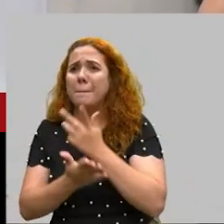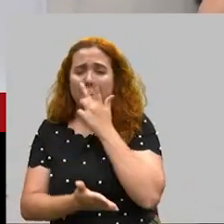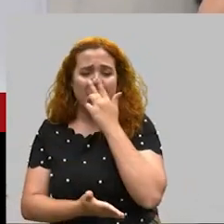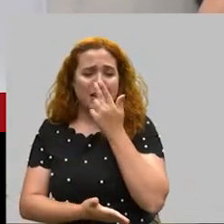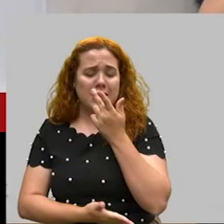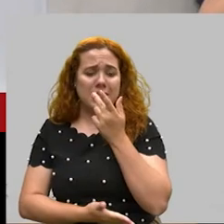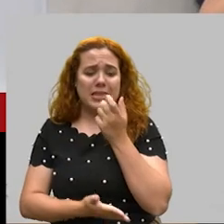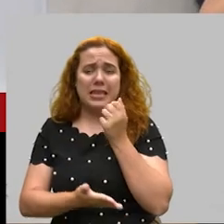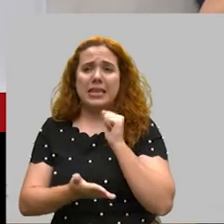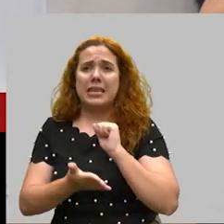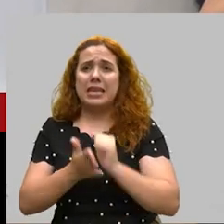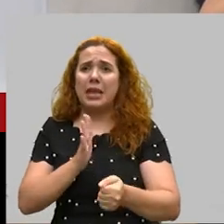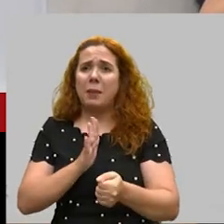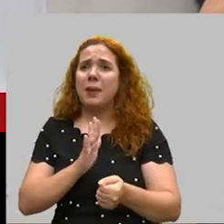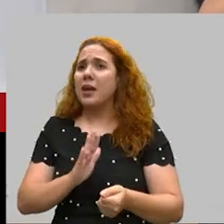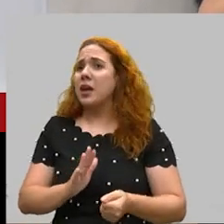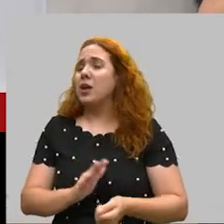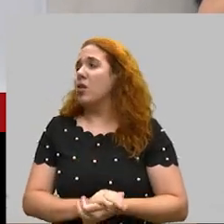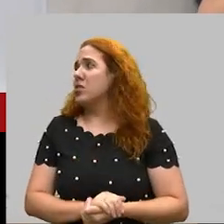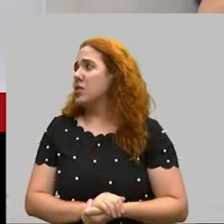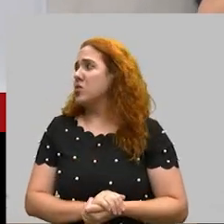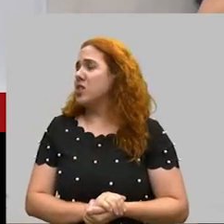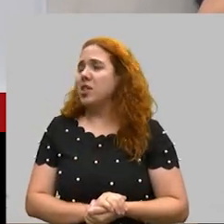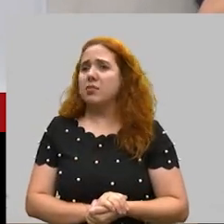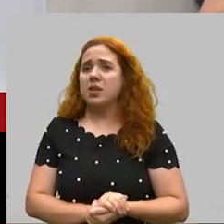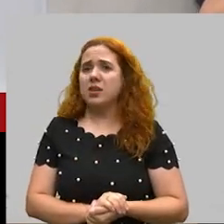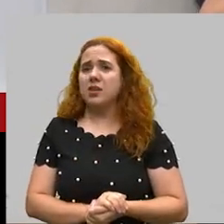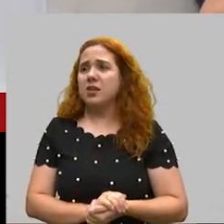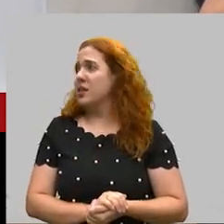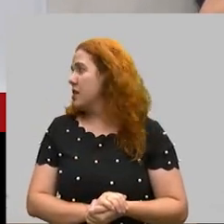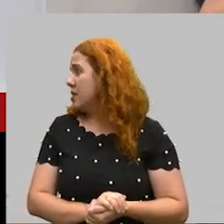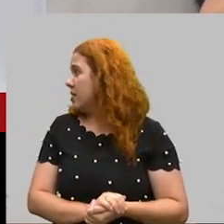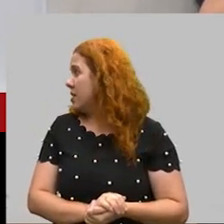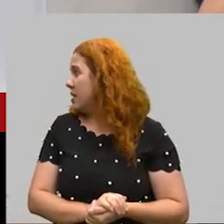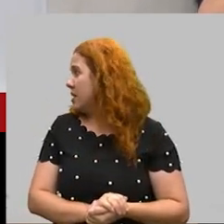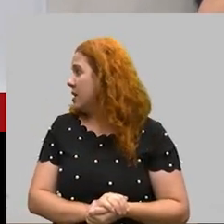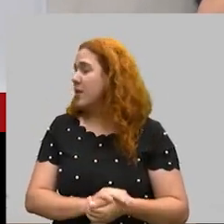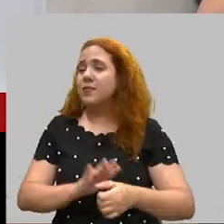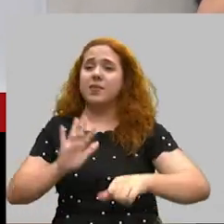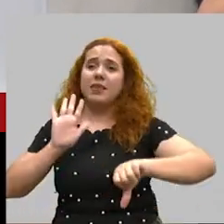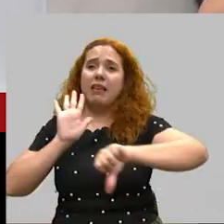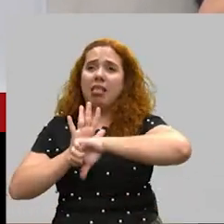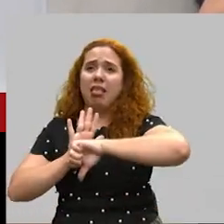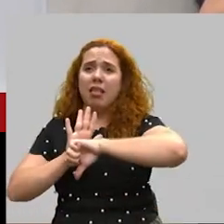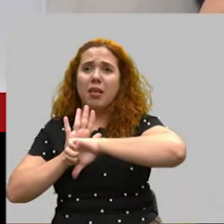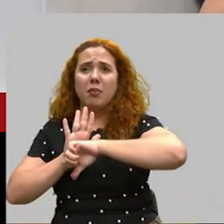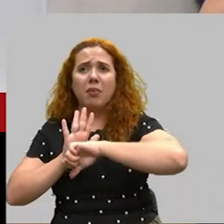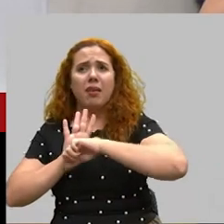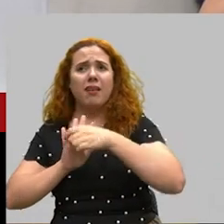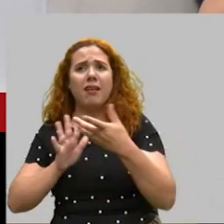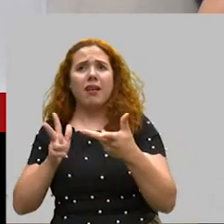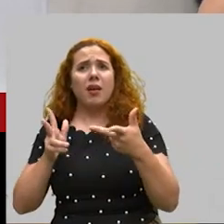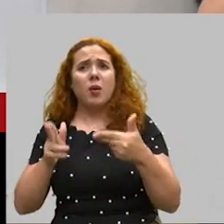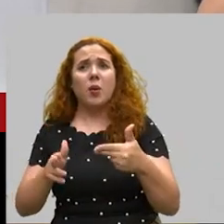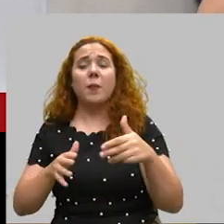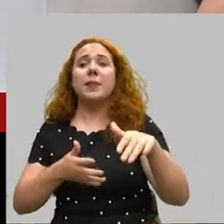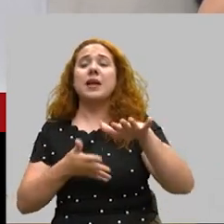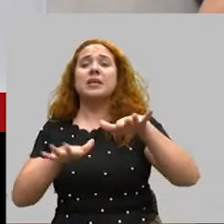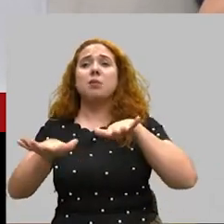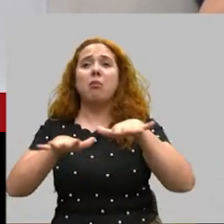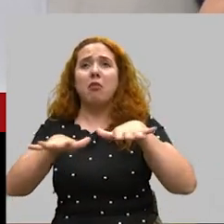do campo ele tem uma uma é muito significativo na minha vida né porque foi através desse movimento que eu